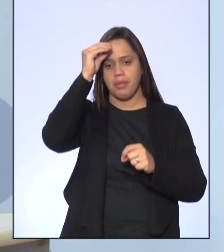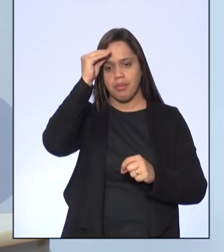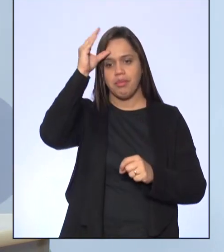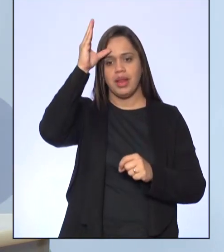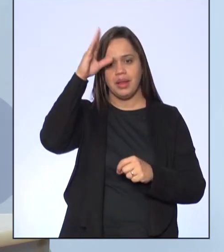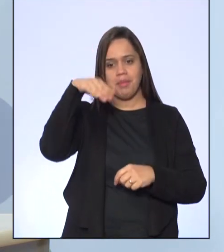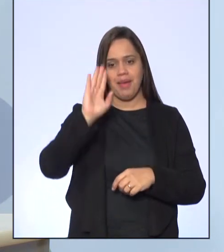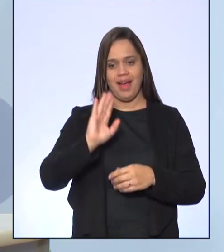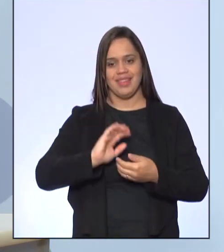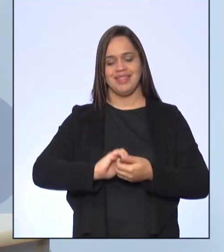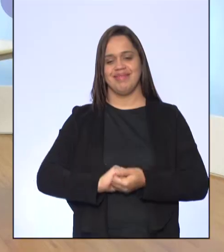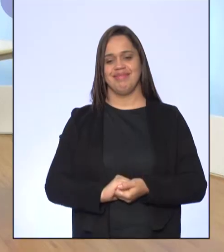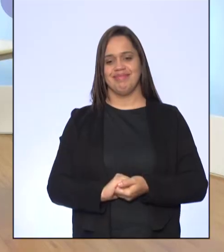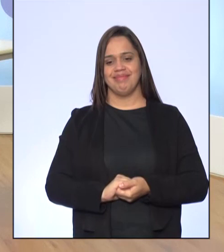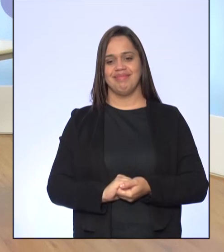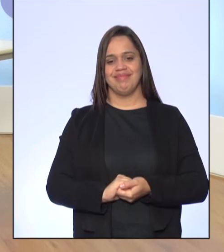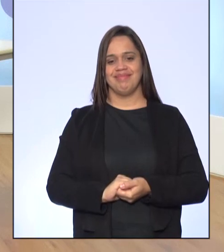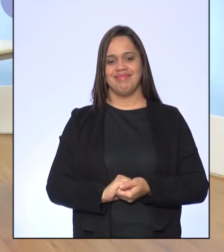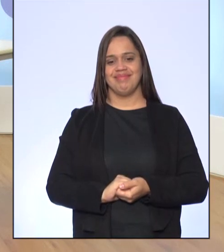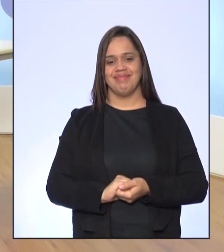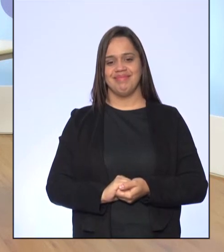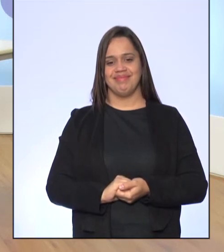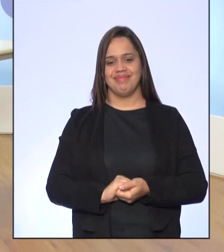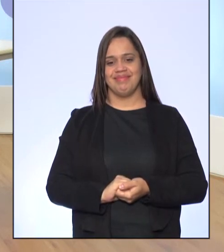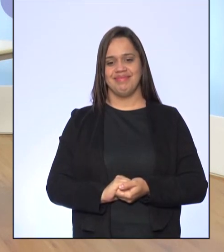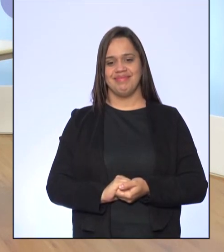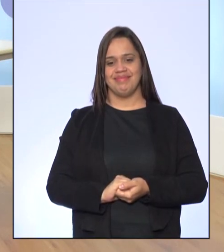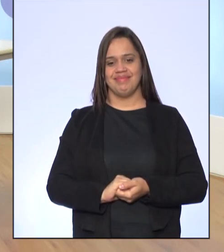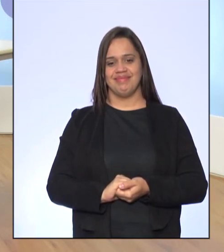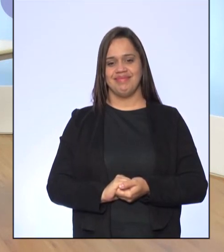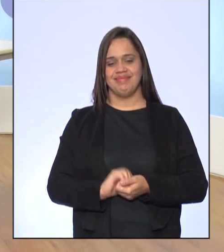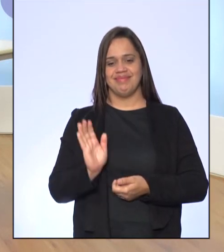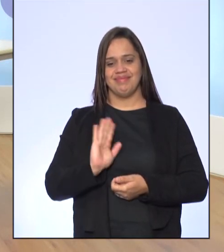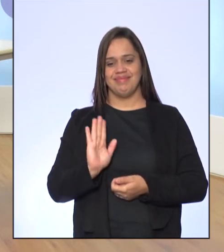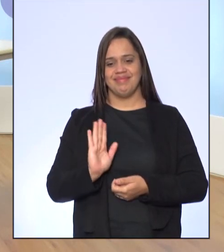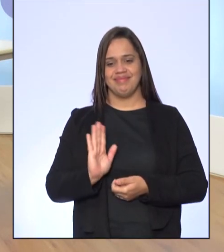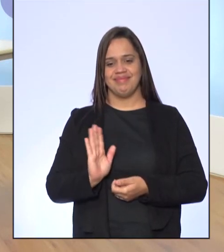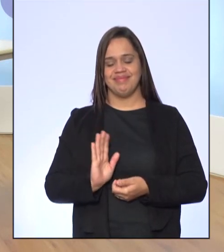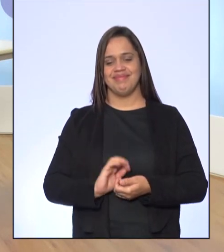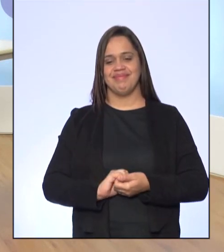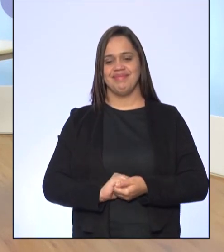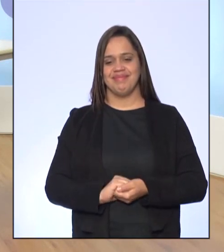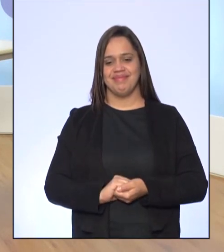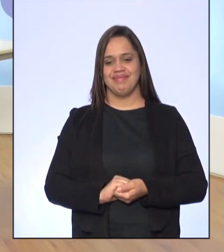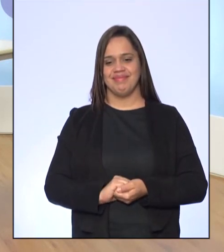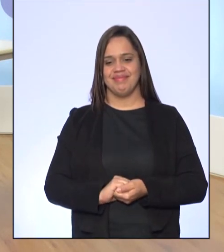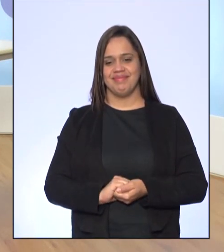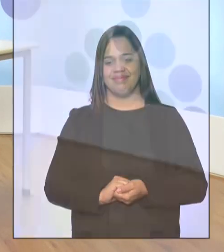pouco mais. Até a próxima. Até a próxima.